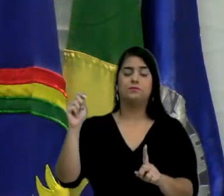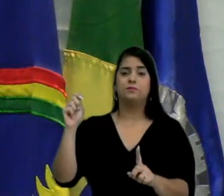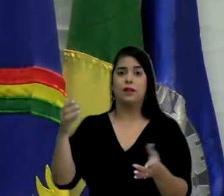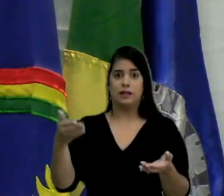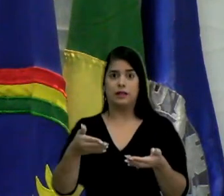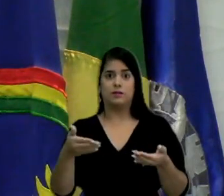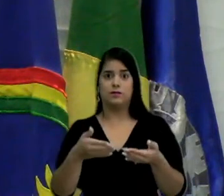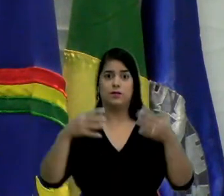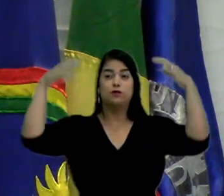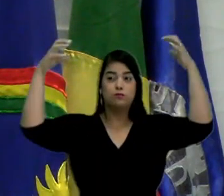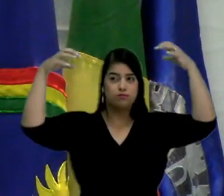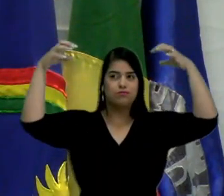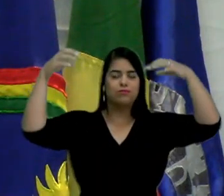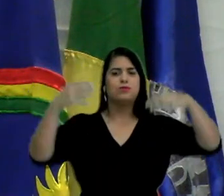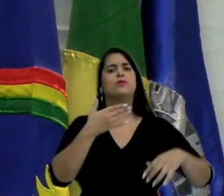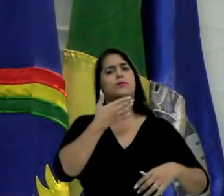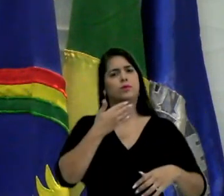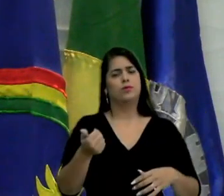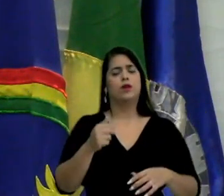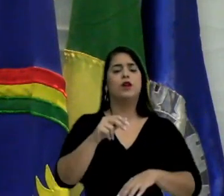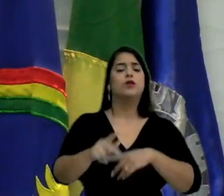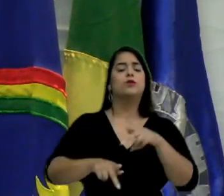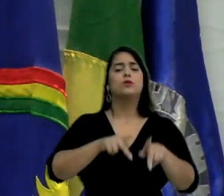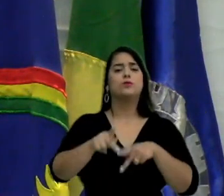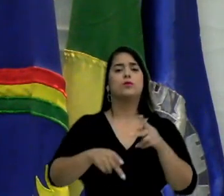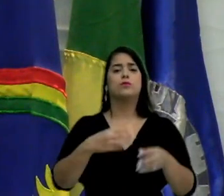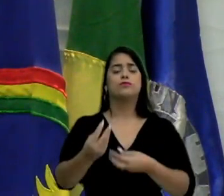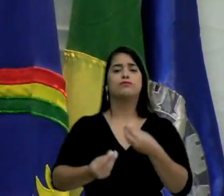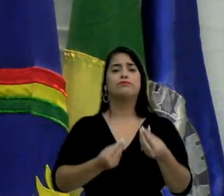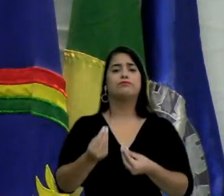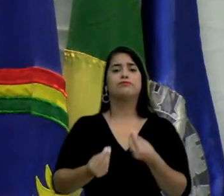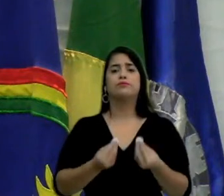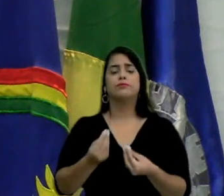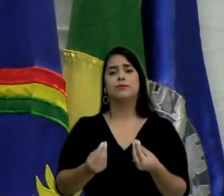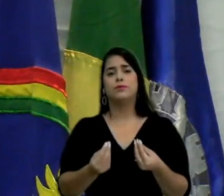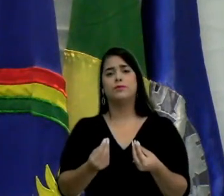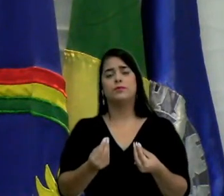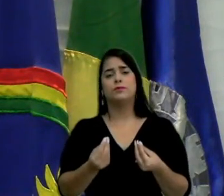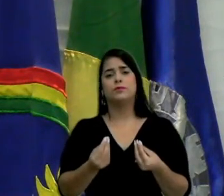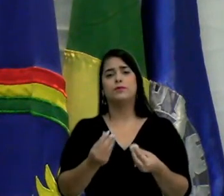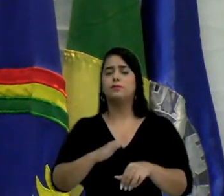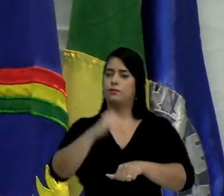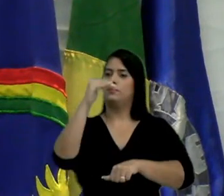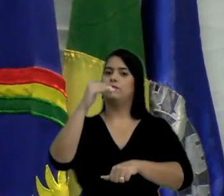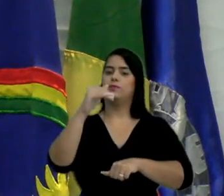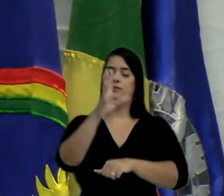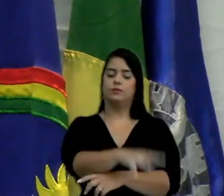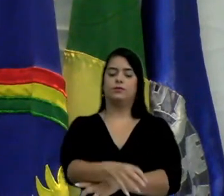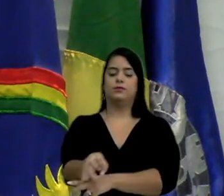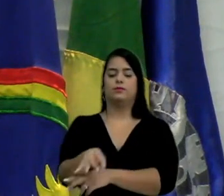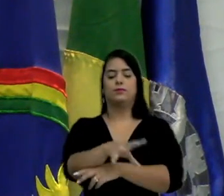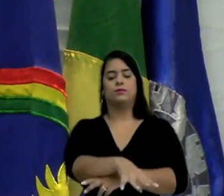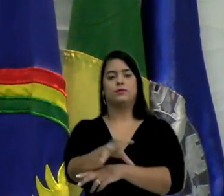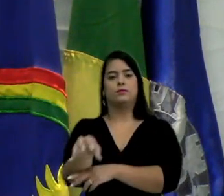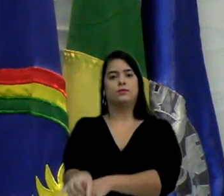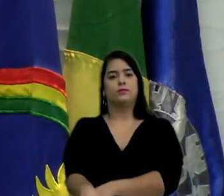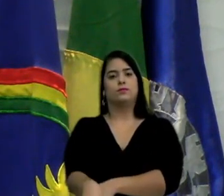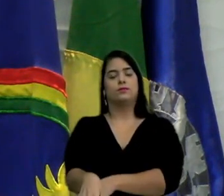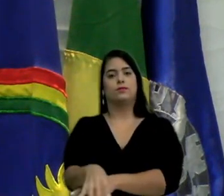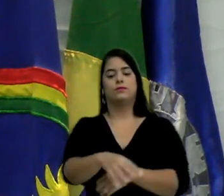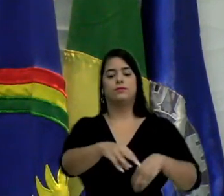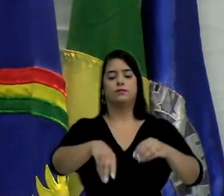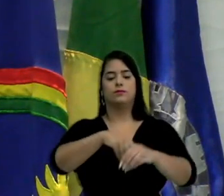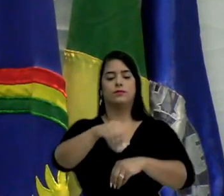aí o nosso povo vai ter eh ter uma demanda maior de de aração Então vamos nos organizar